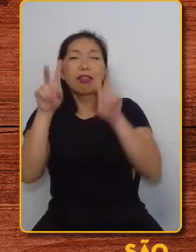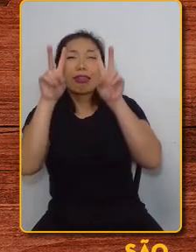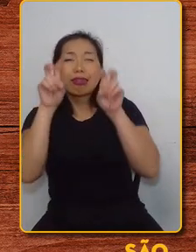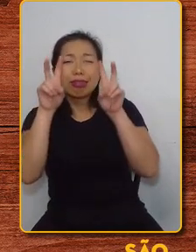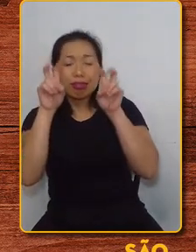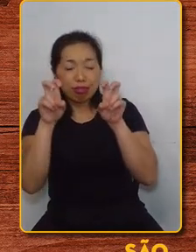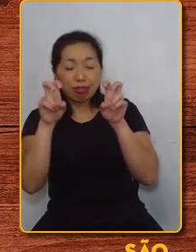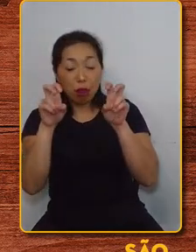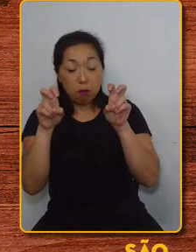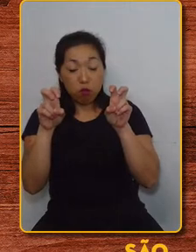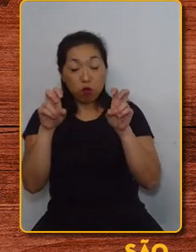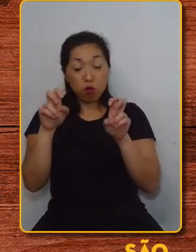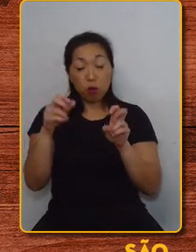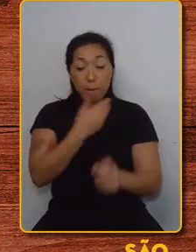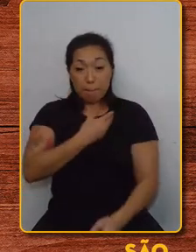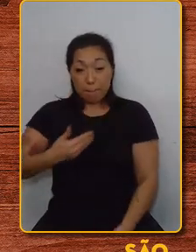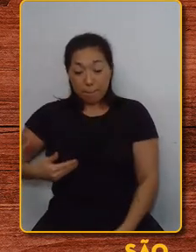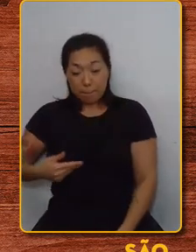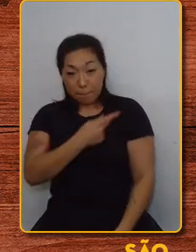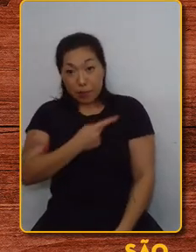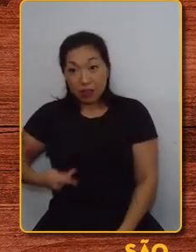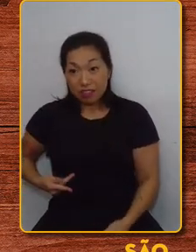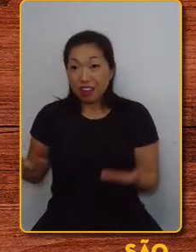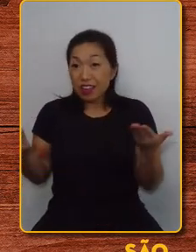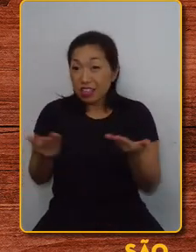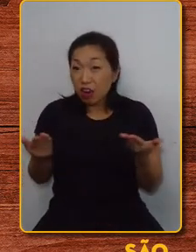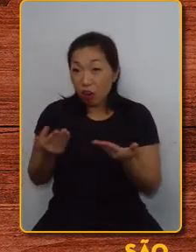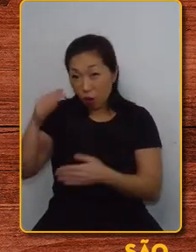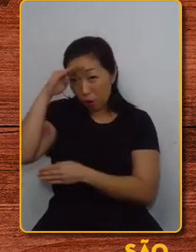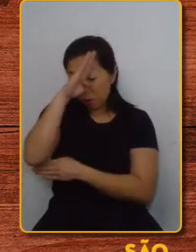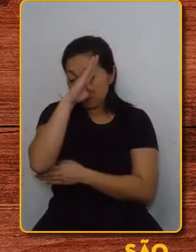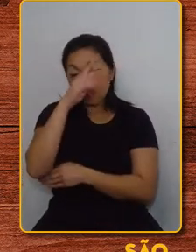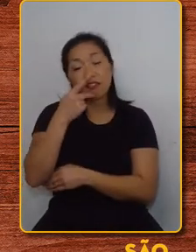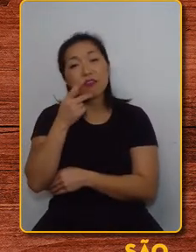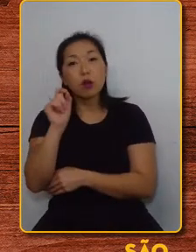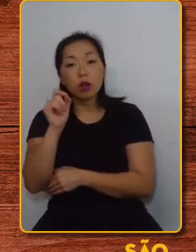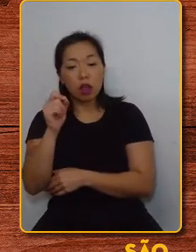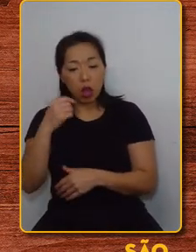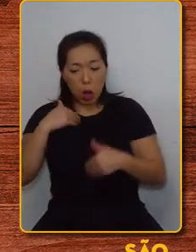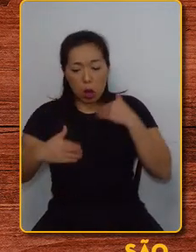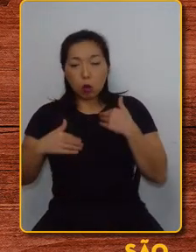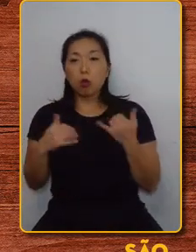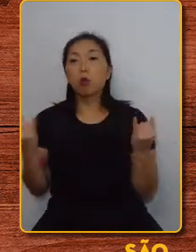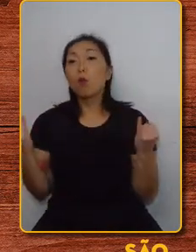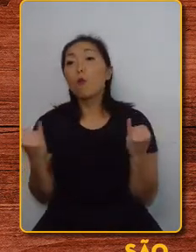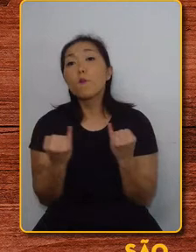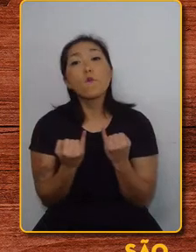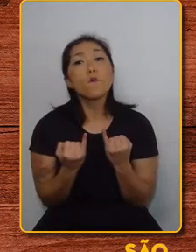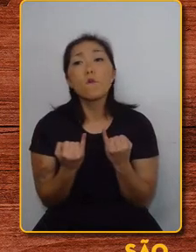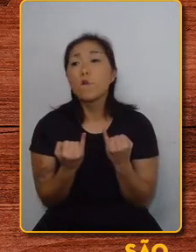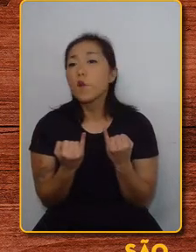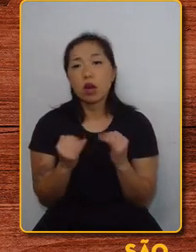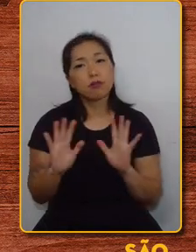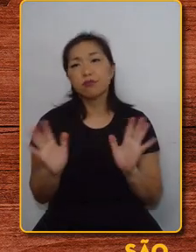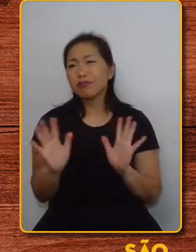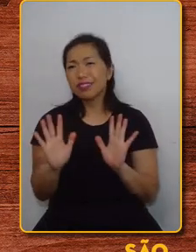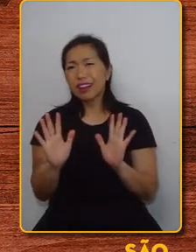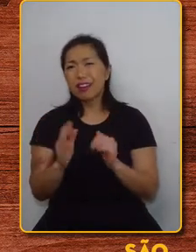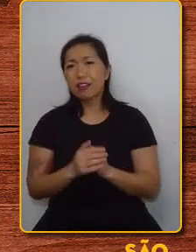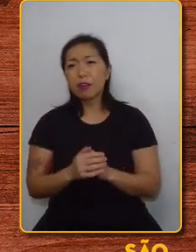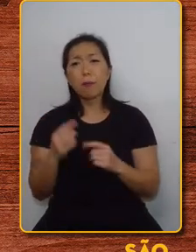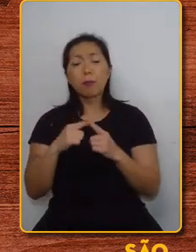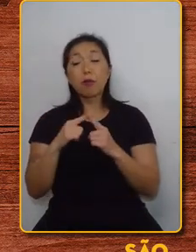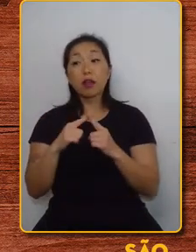dessa região. E aí acho que a gente precisa pensar, né? Por que um elemento natural e climático não produziu